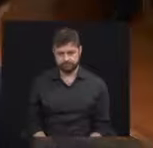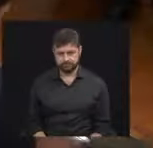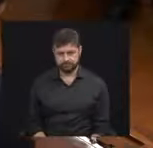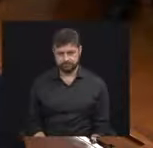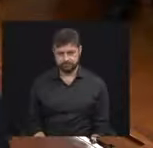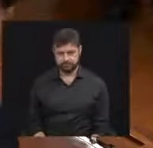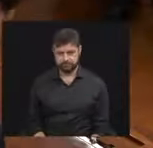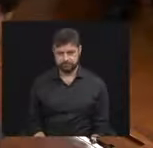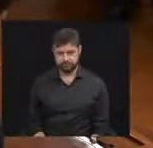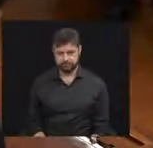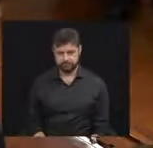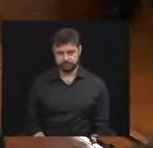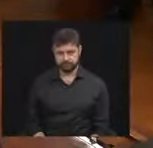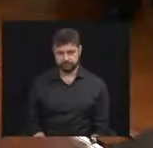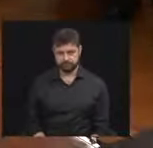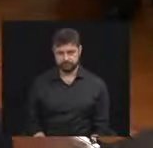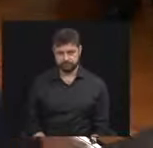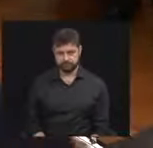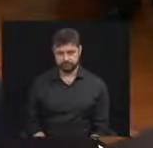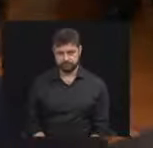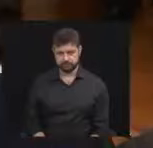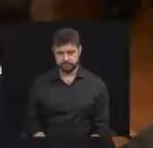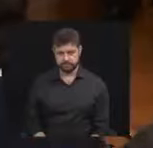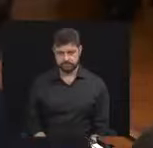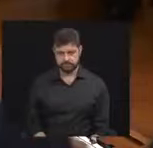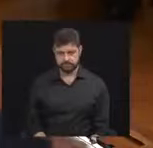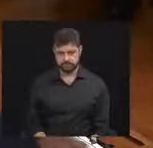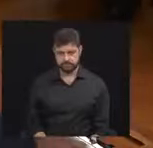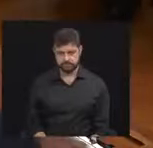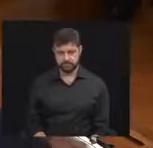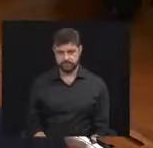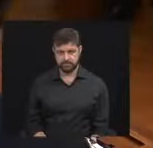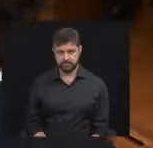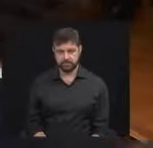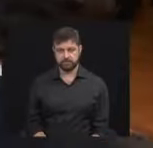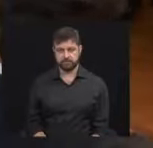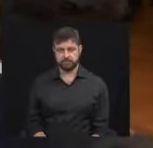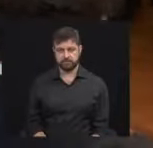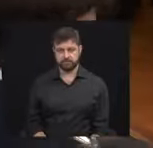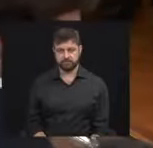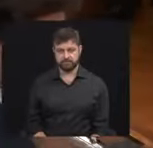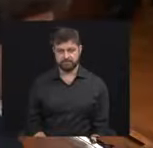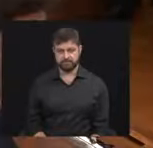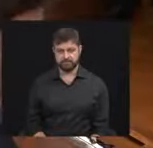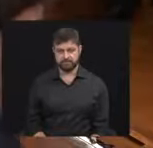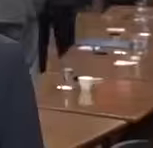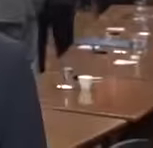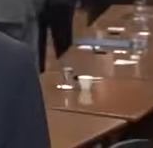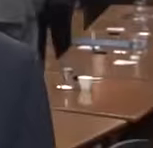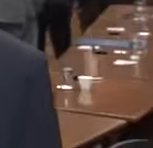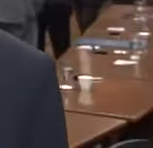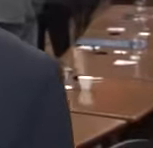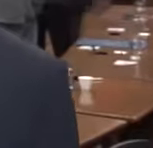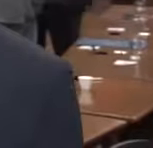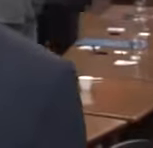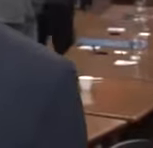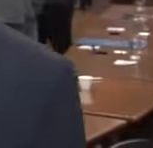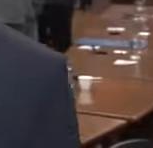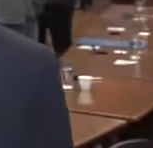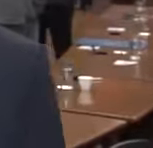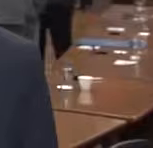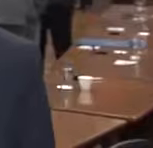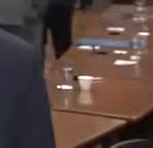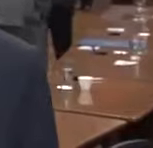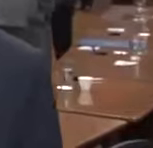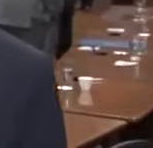e falou sobre a responsabilidade de continuar o trabalho baseado na transparência. Nós temos que ter essa